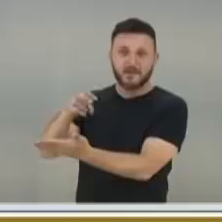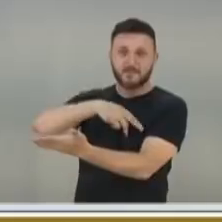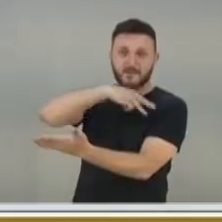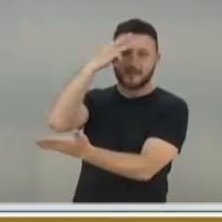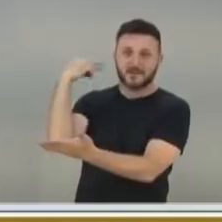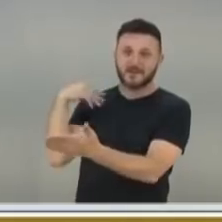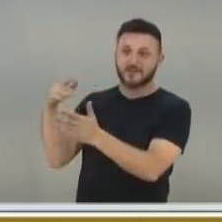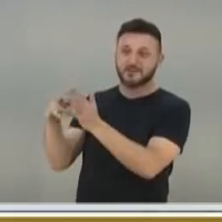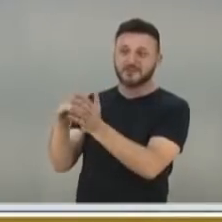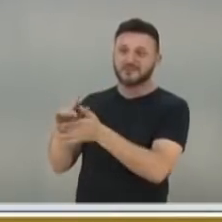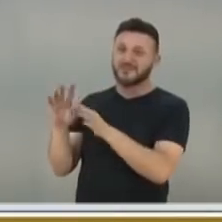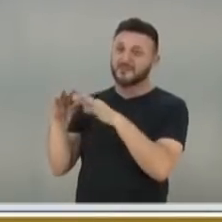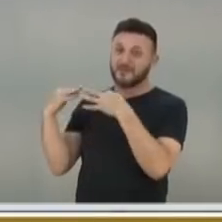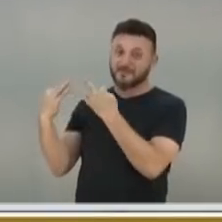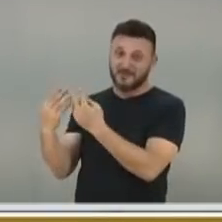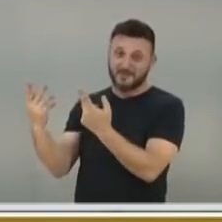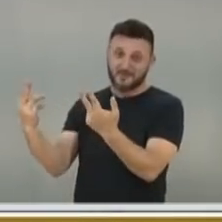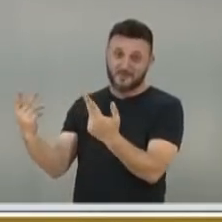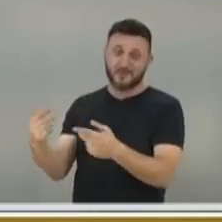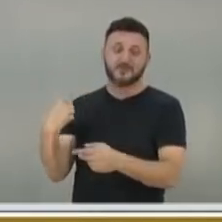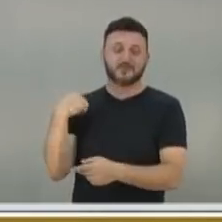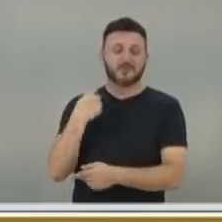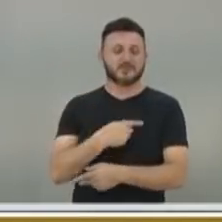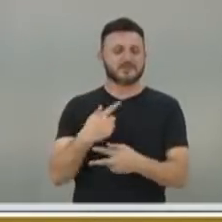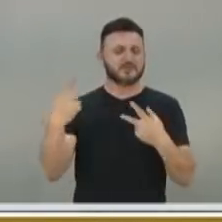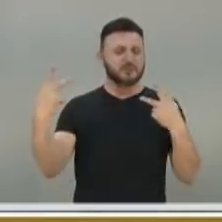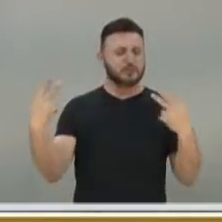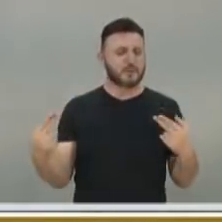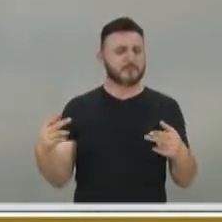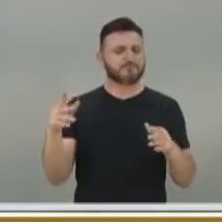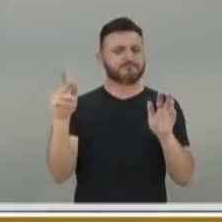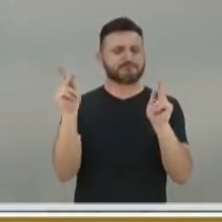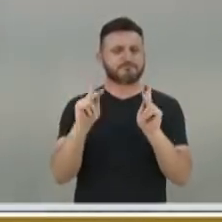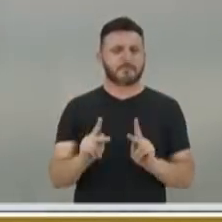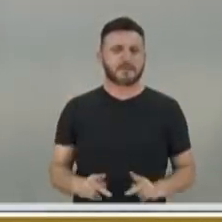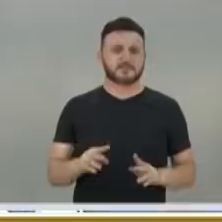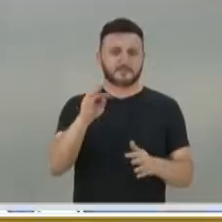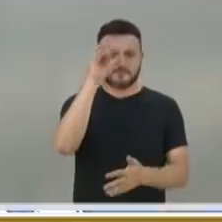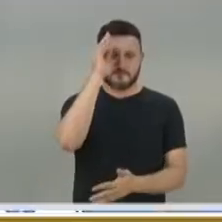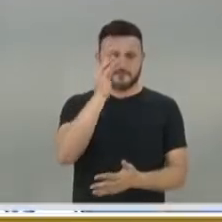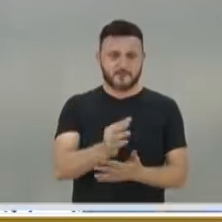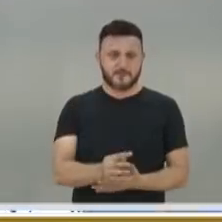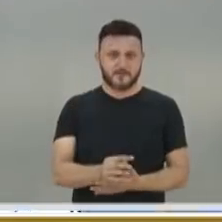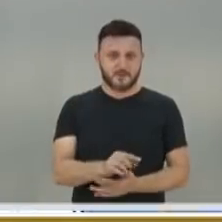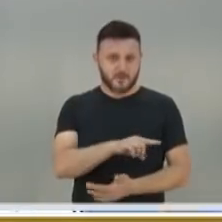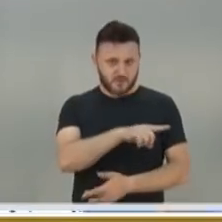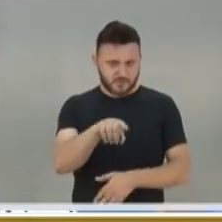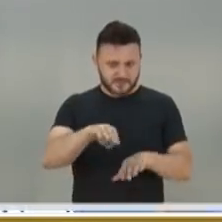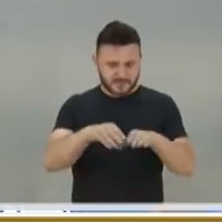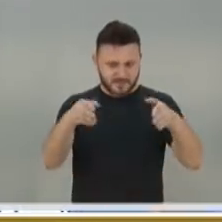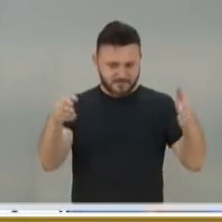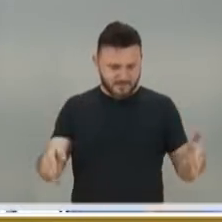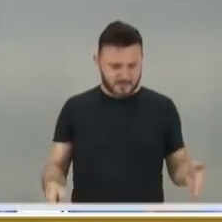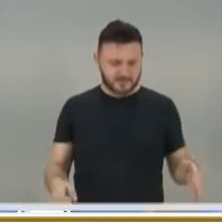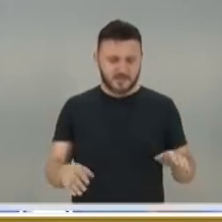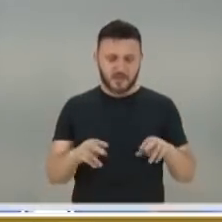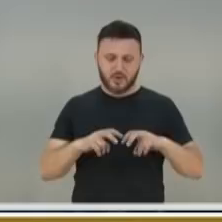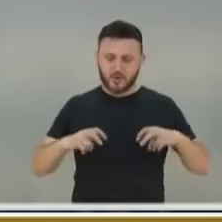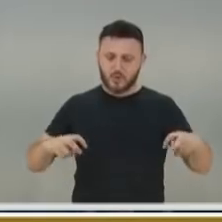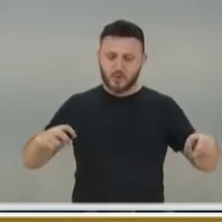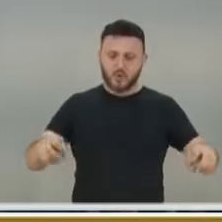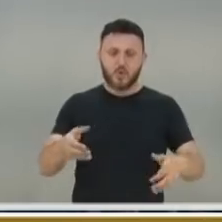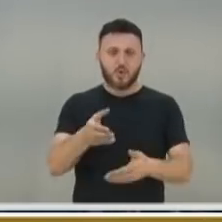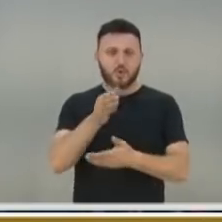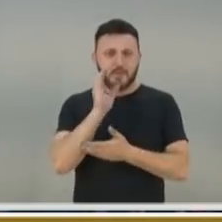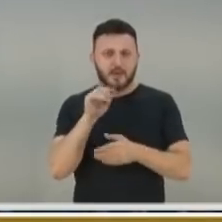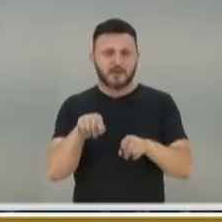um ponto de união, um ponto de paz, um ponto de fé. Se reúne para comer, se reúne para beber, se reúne para dançar,